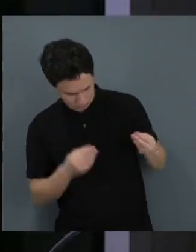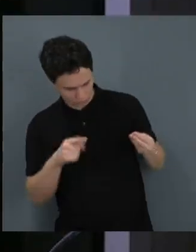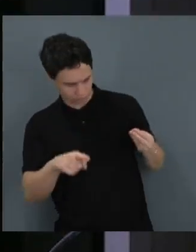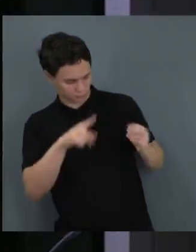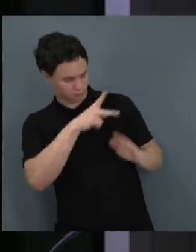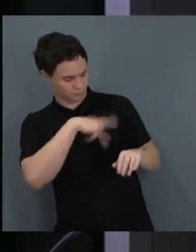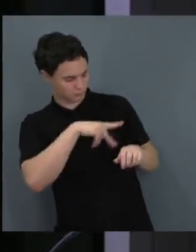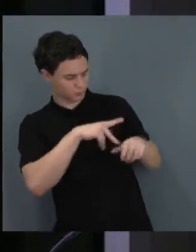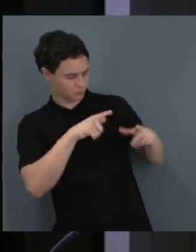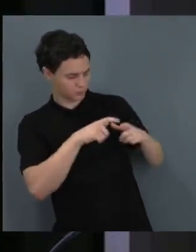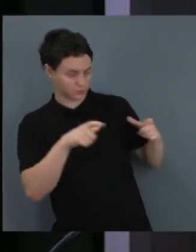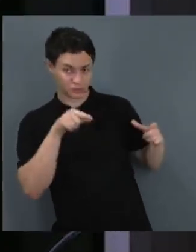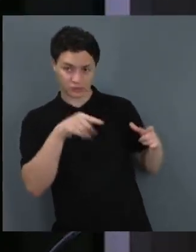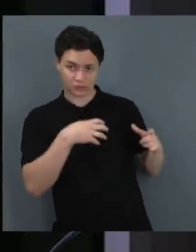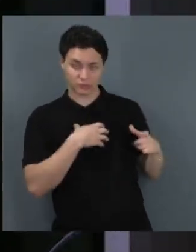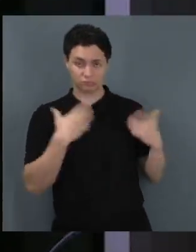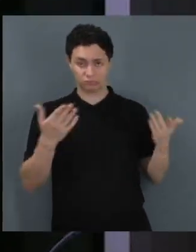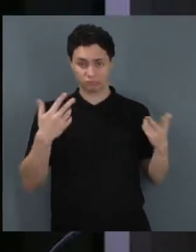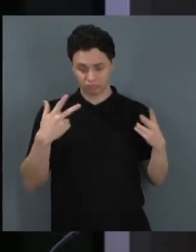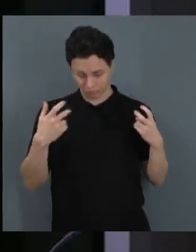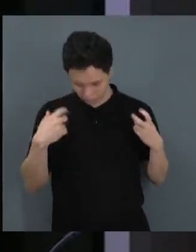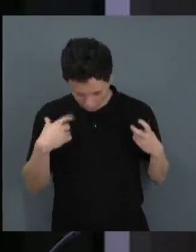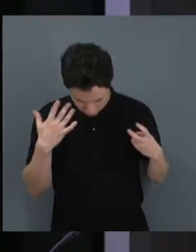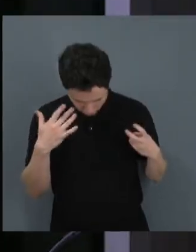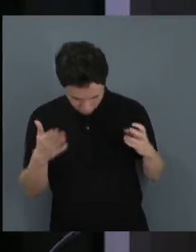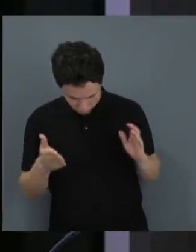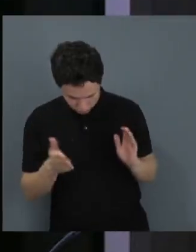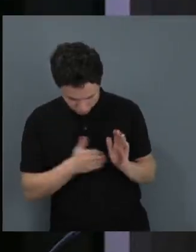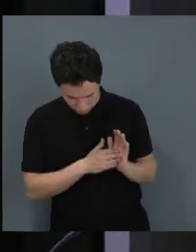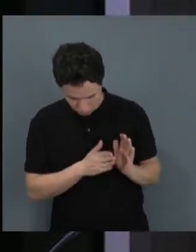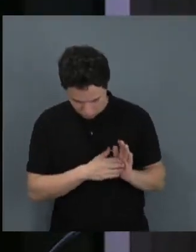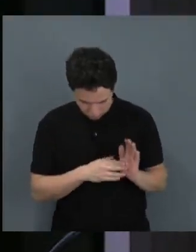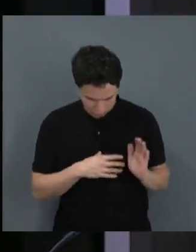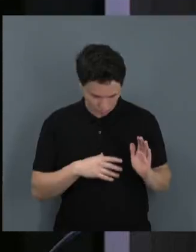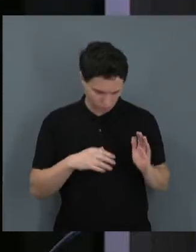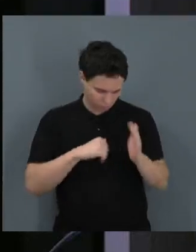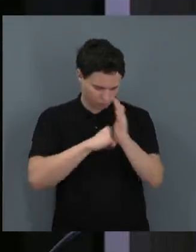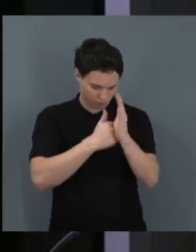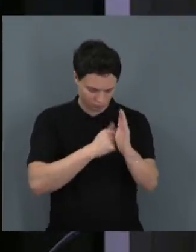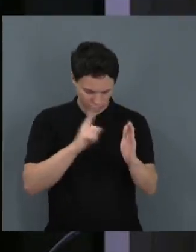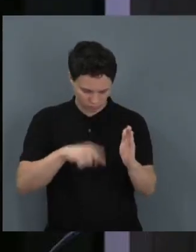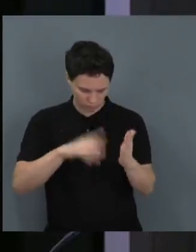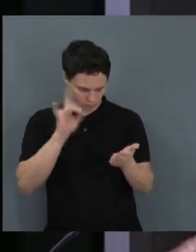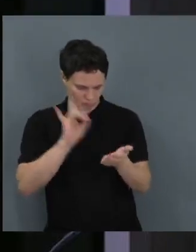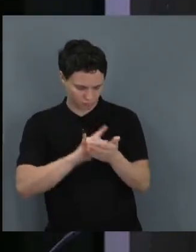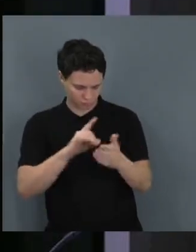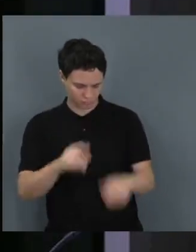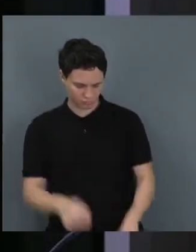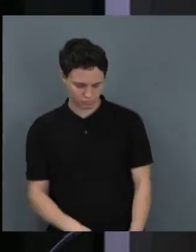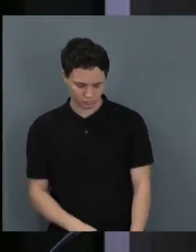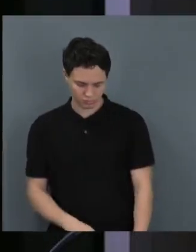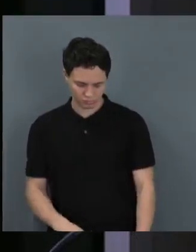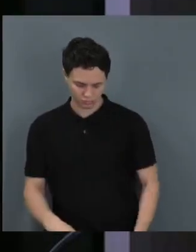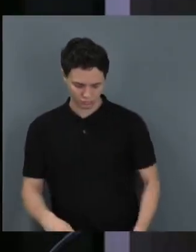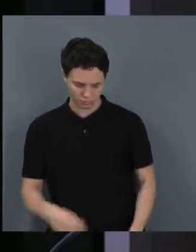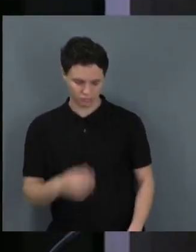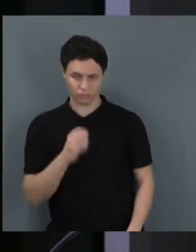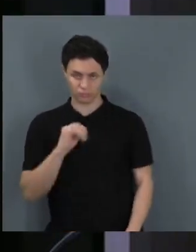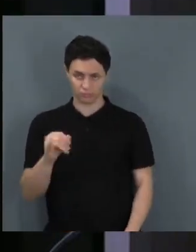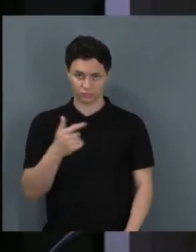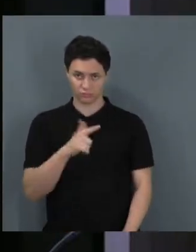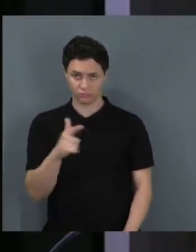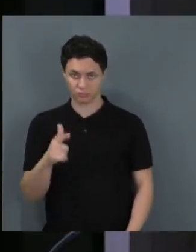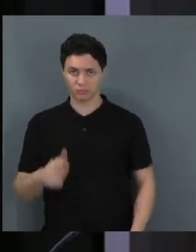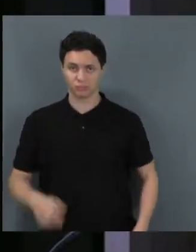cresce dessa forma. Então, nós estamos propondo uma trava efetiva, inclusive com infósseis, ou seja, se não houver